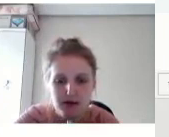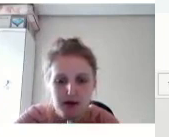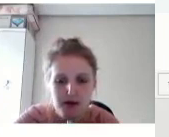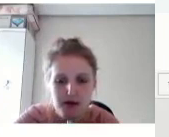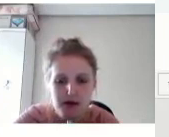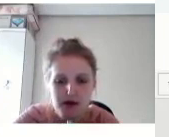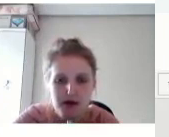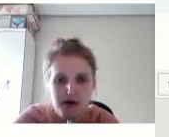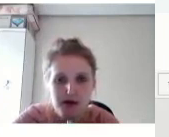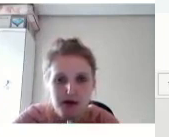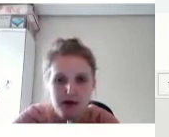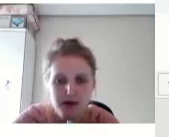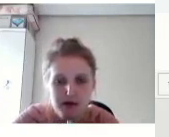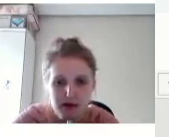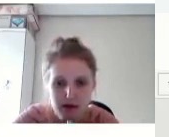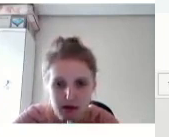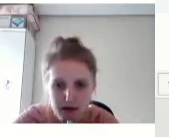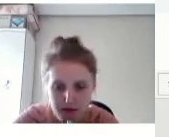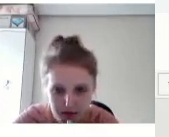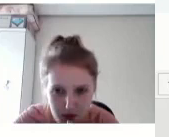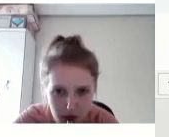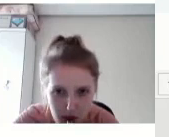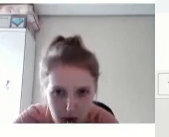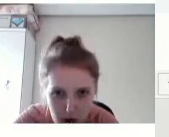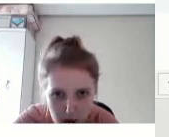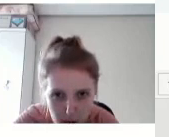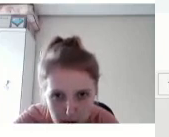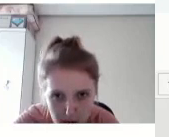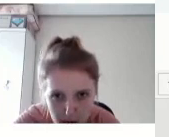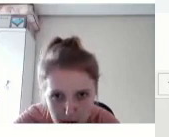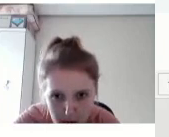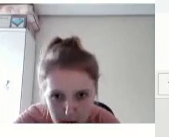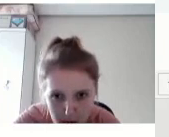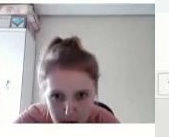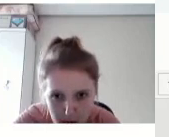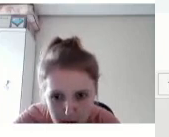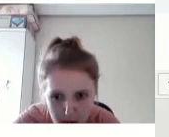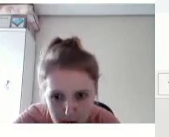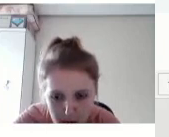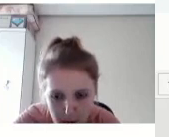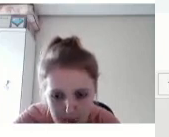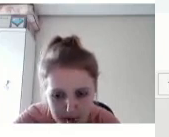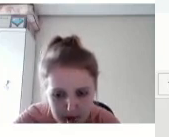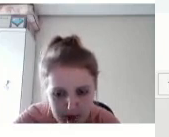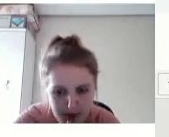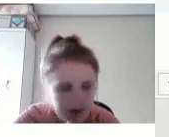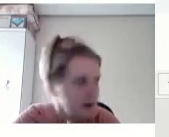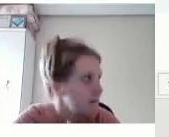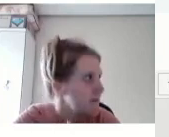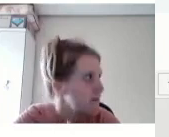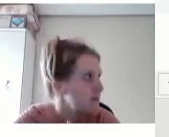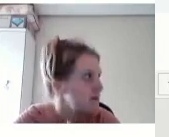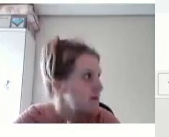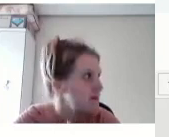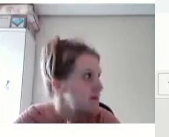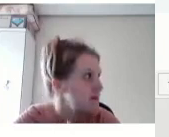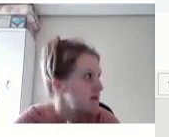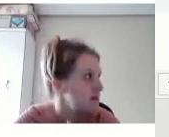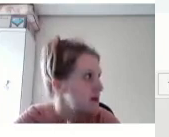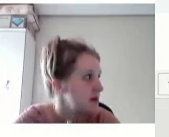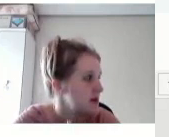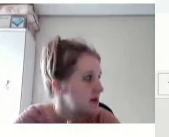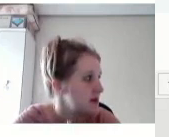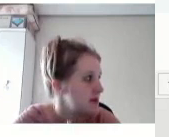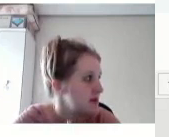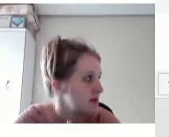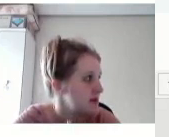né? Eu coloco parênteses dizendo que essa criatura aqui é uma funcional e não uma função, né? Bom, essa funcional F e